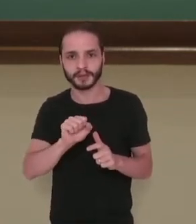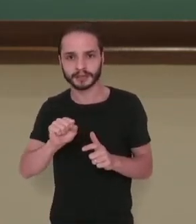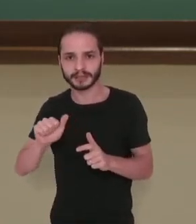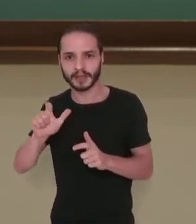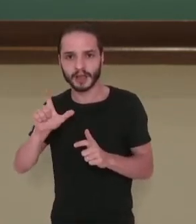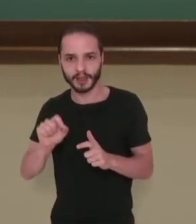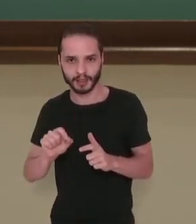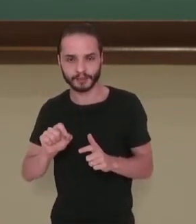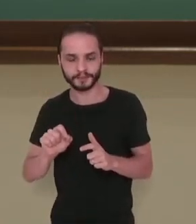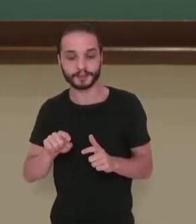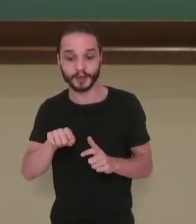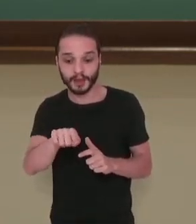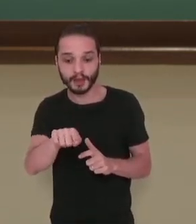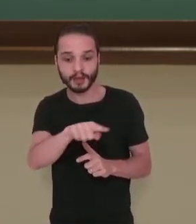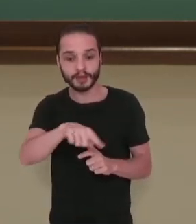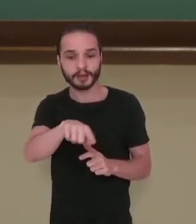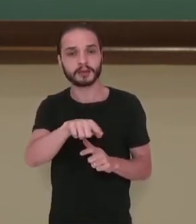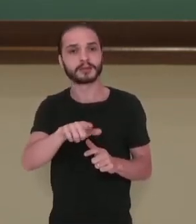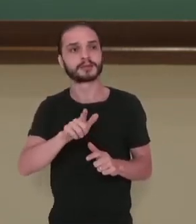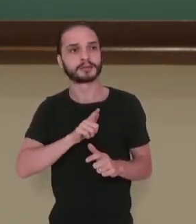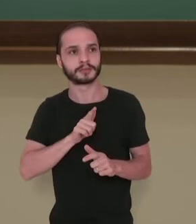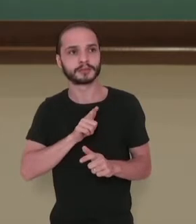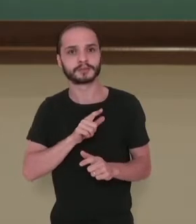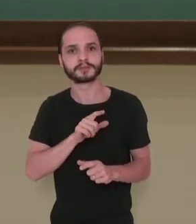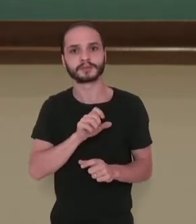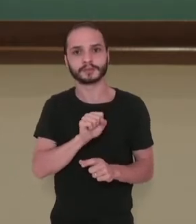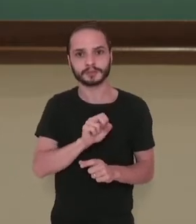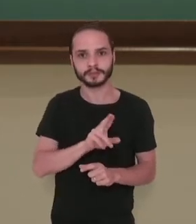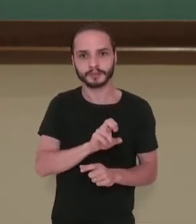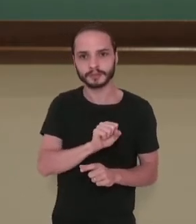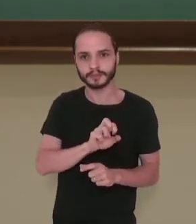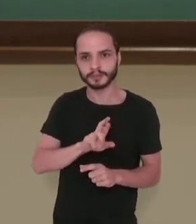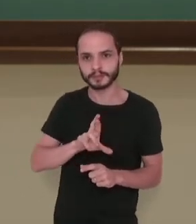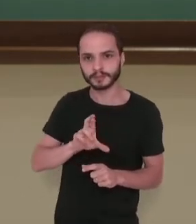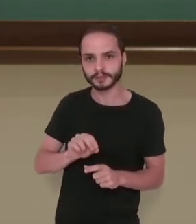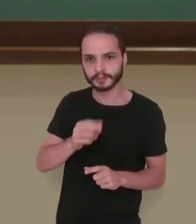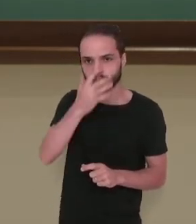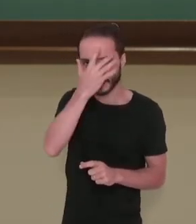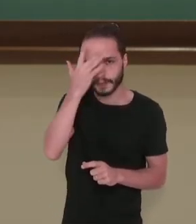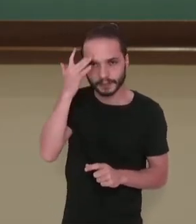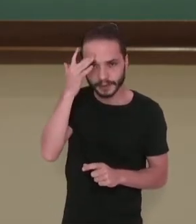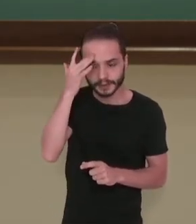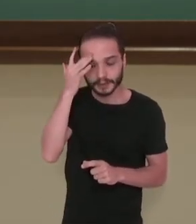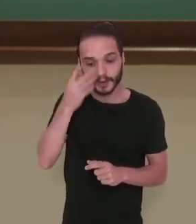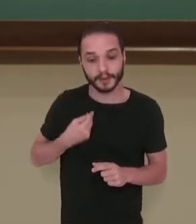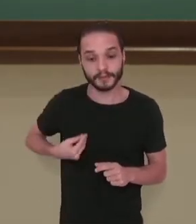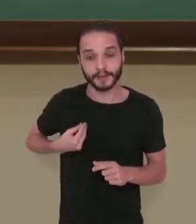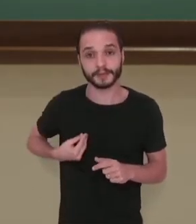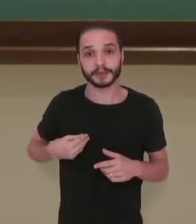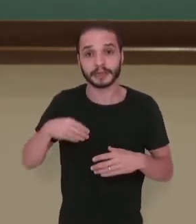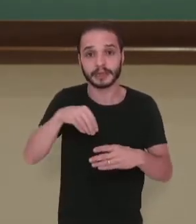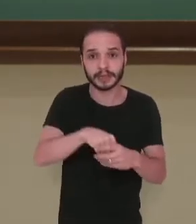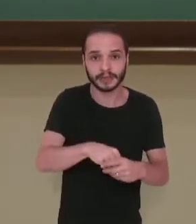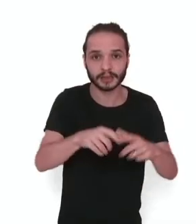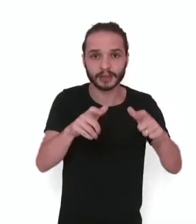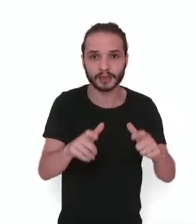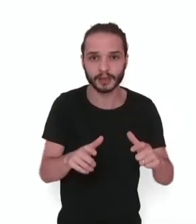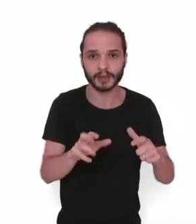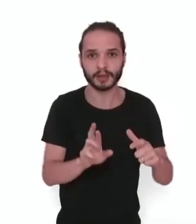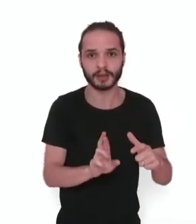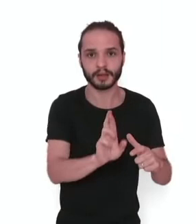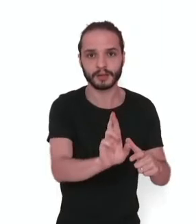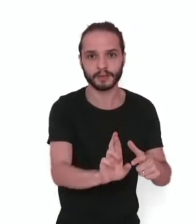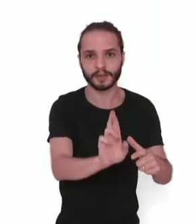feudais seriam suzeranos das pessoas que vivessem nos feudos, tá? Então, veja, e ali é o que está escrito, ó, aquele